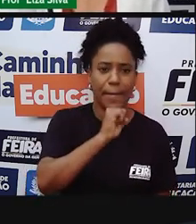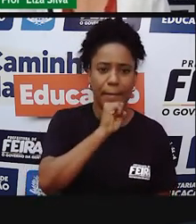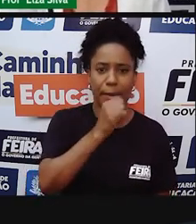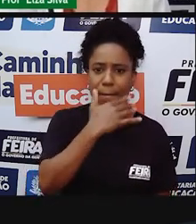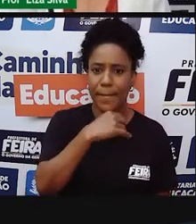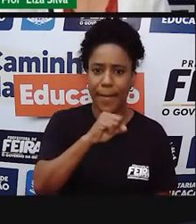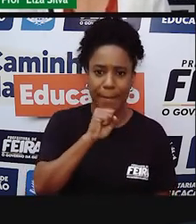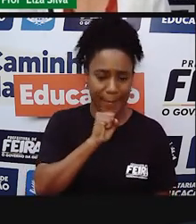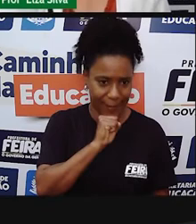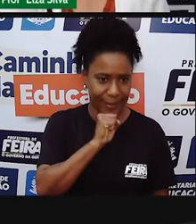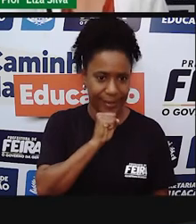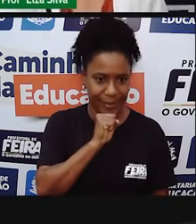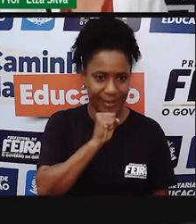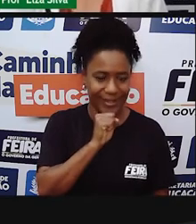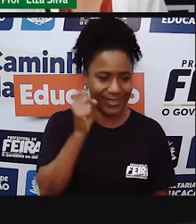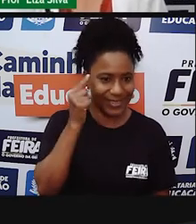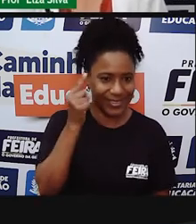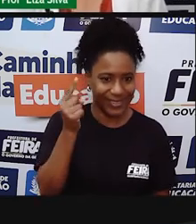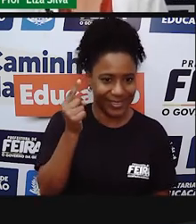os pais de Alex.